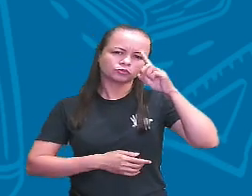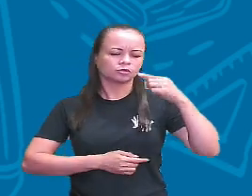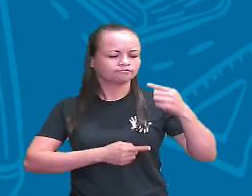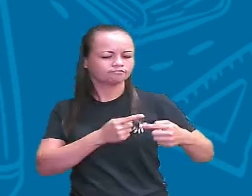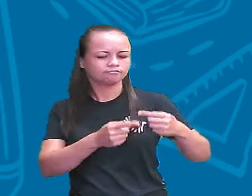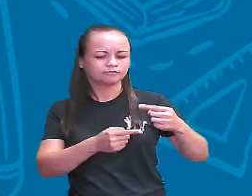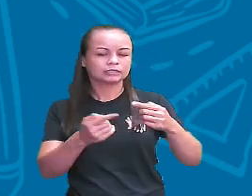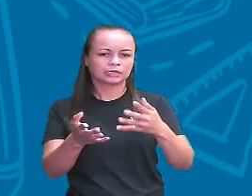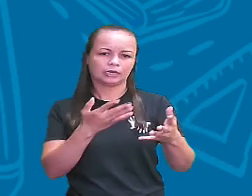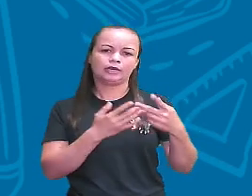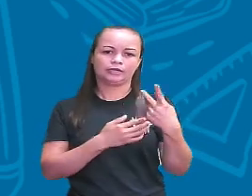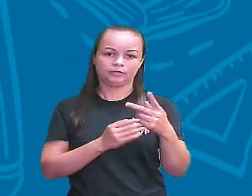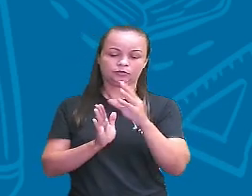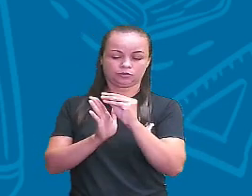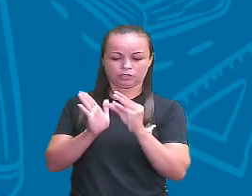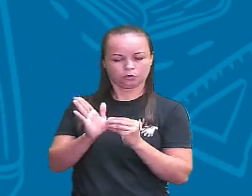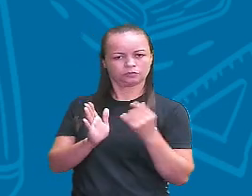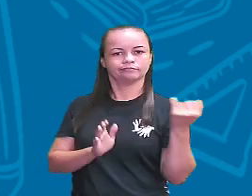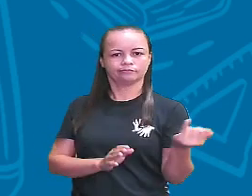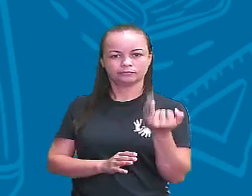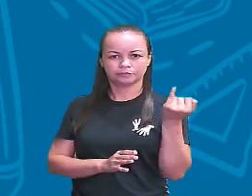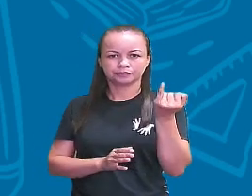vai ser muito relevante.